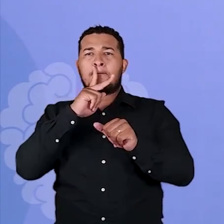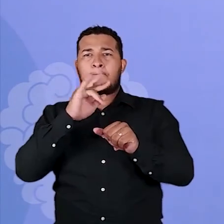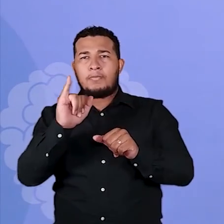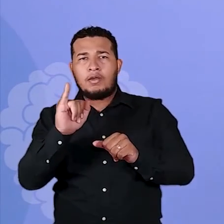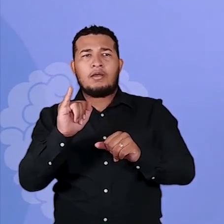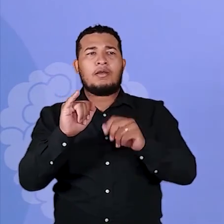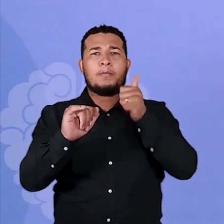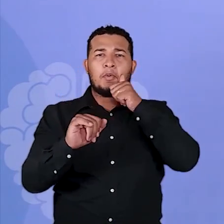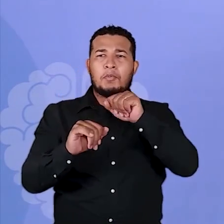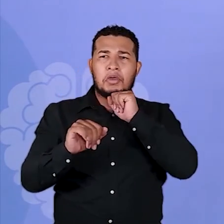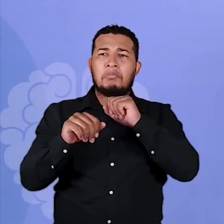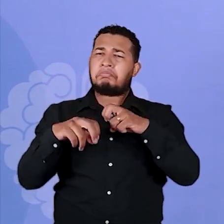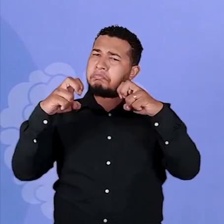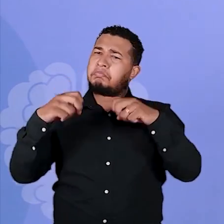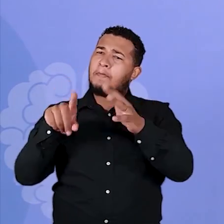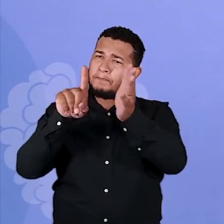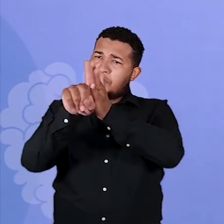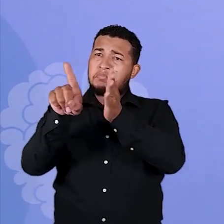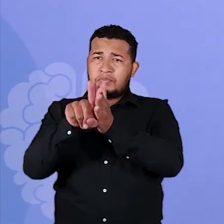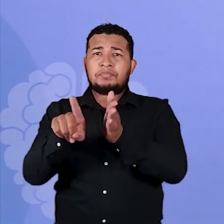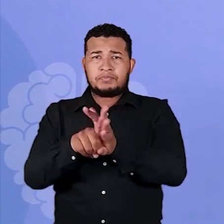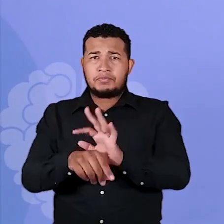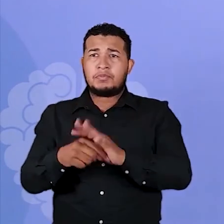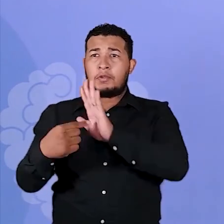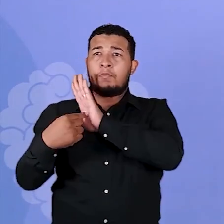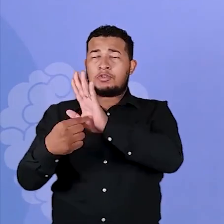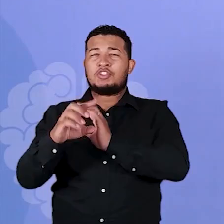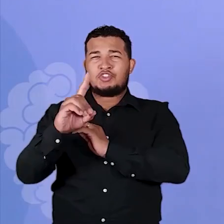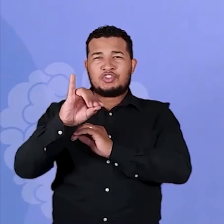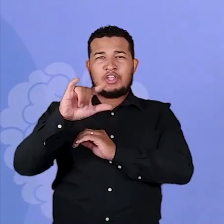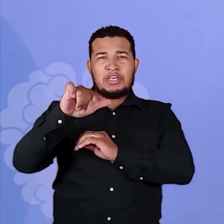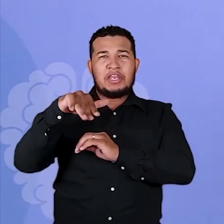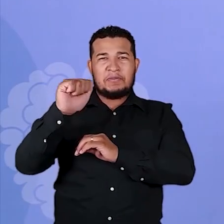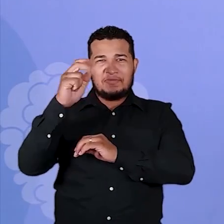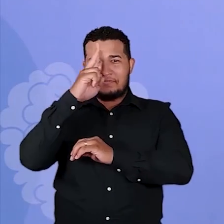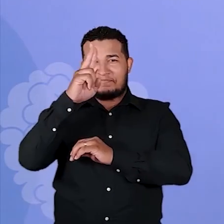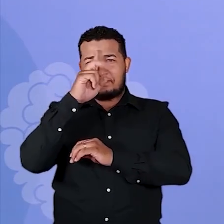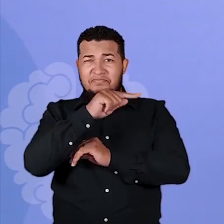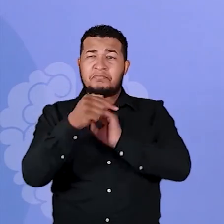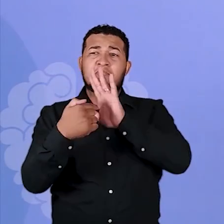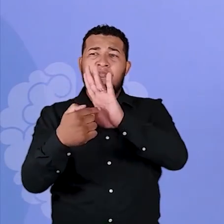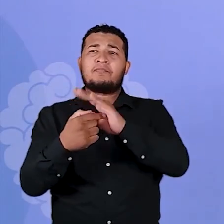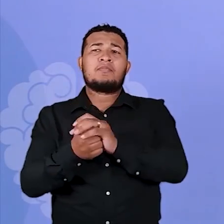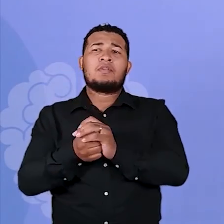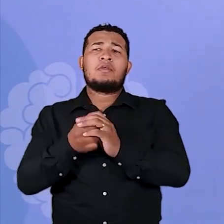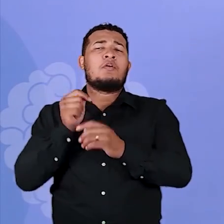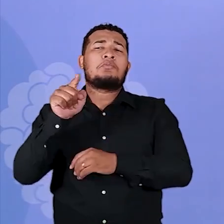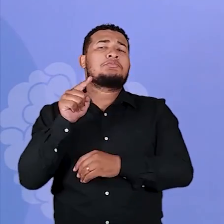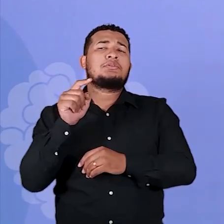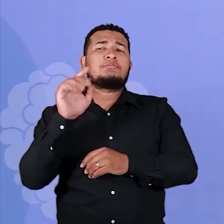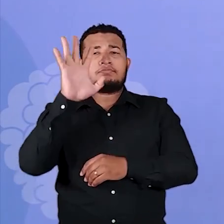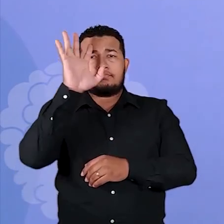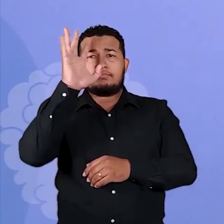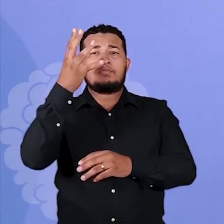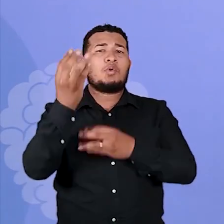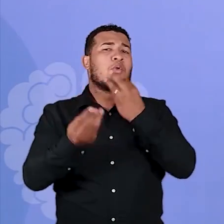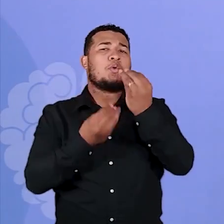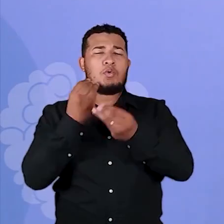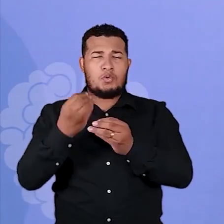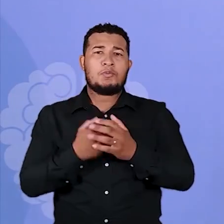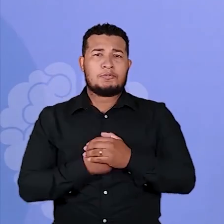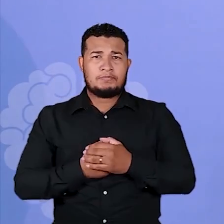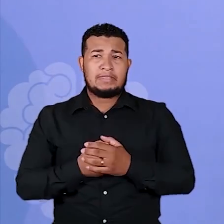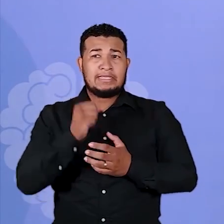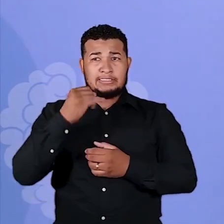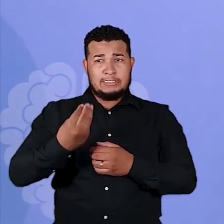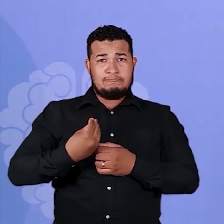peguem os seus pais, pentelhem eles, façam perguntas, apresenta o dilema para eles e pergunta como que você